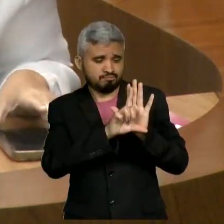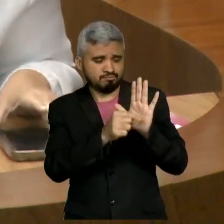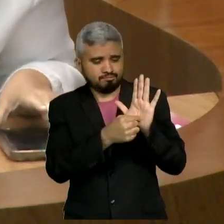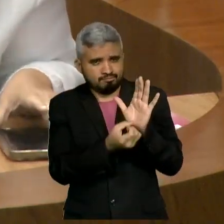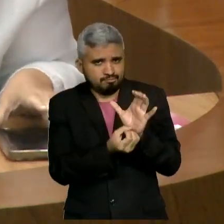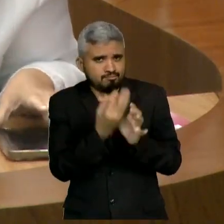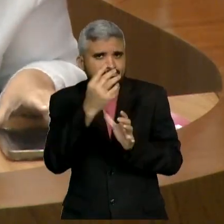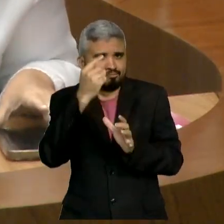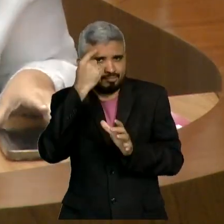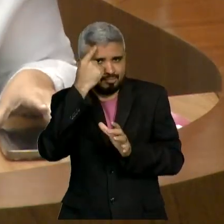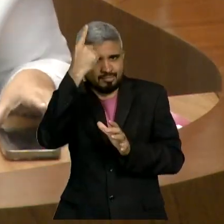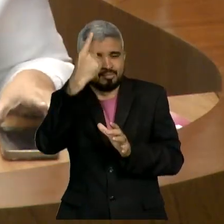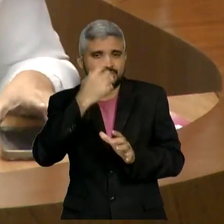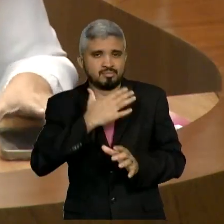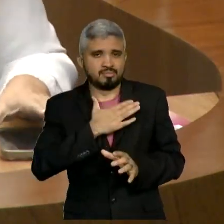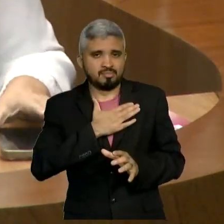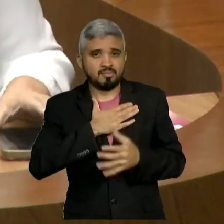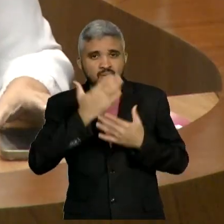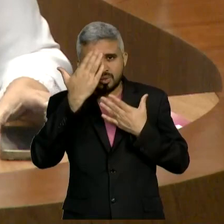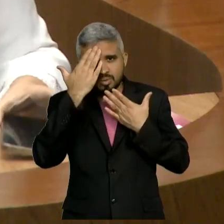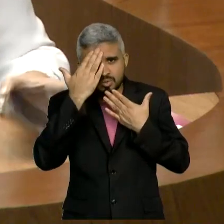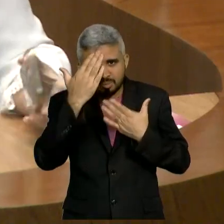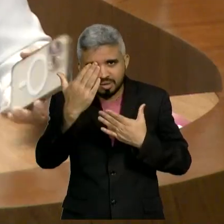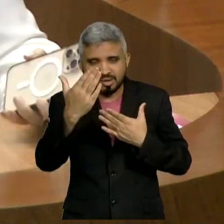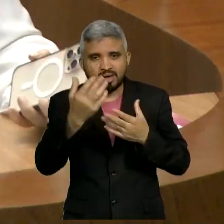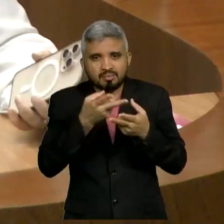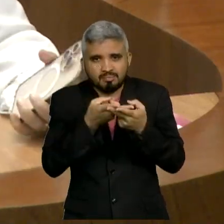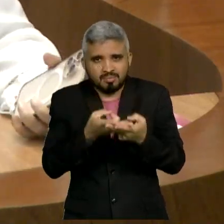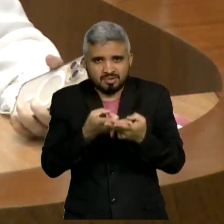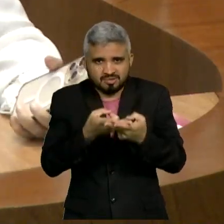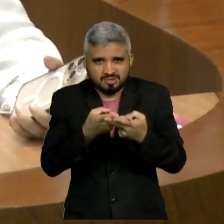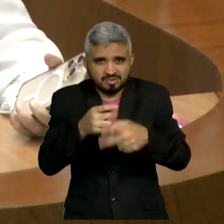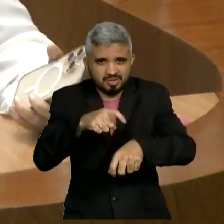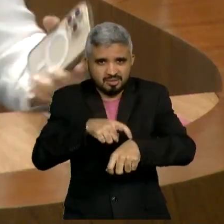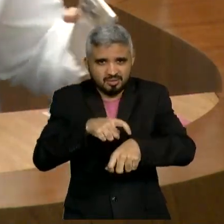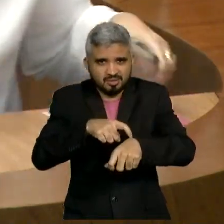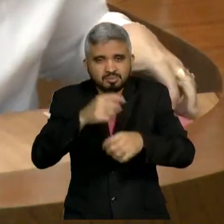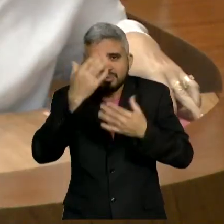obrigada pelo tempo concedido a mim, senhor presidente, e obrigada a todos vocês.